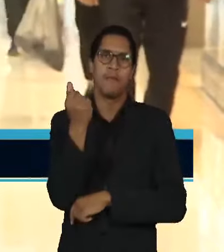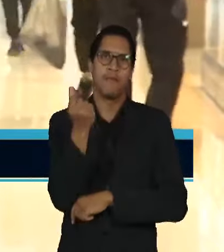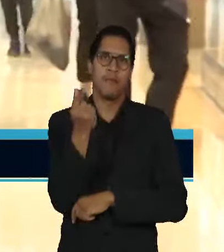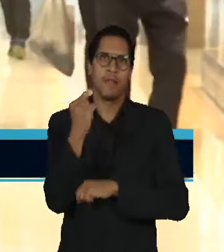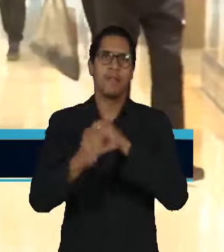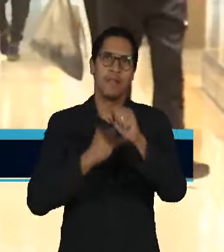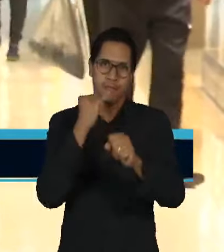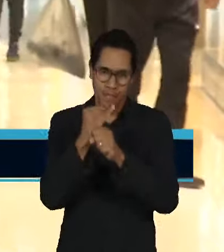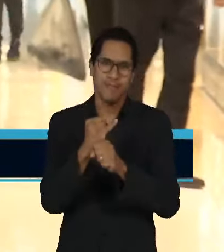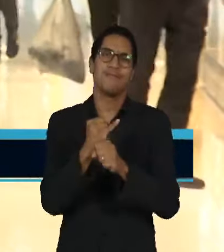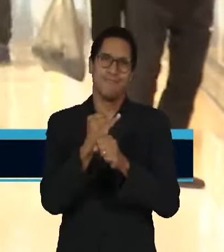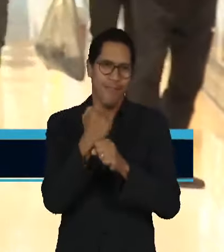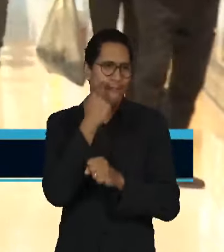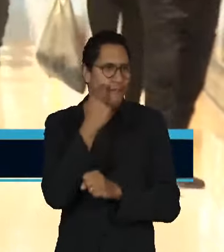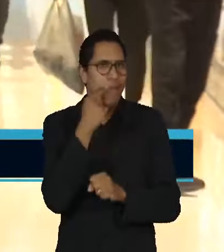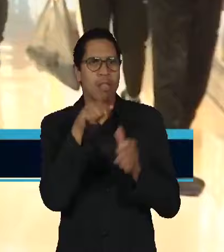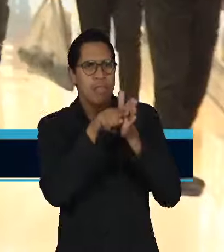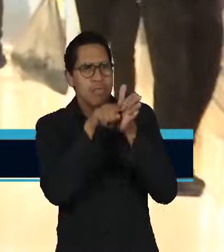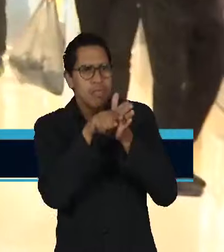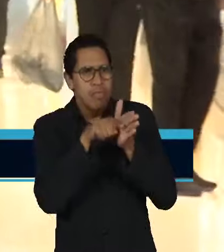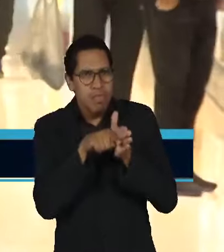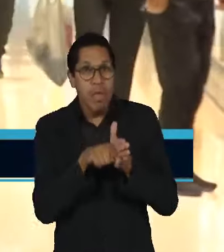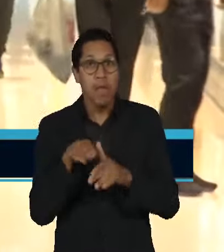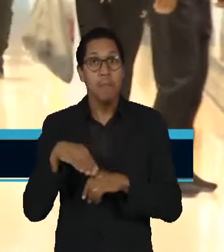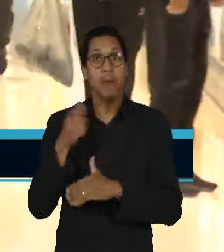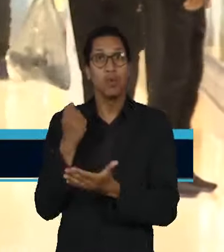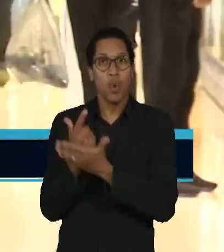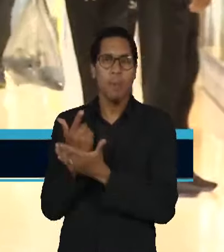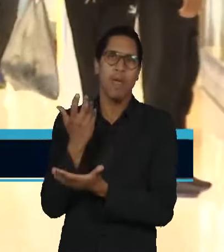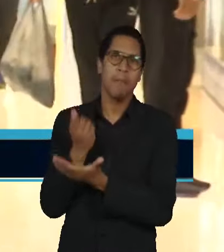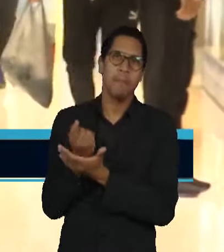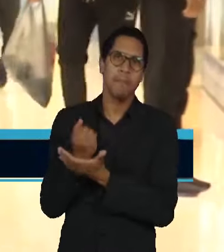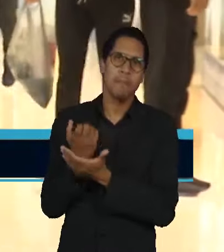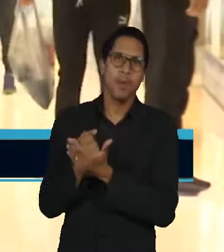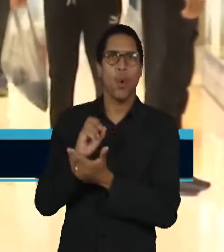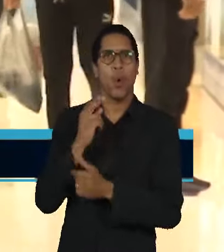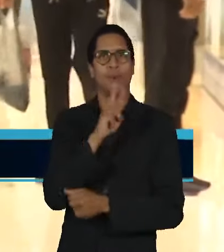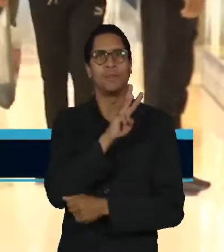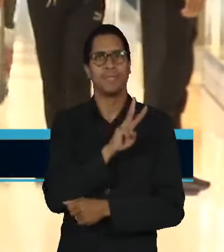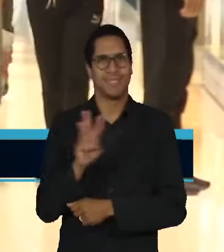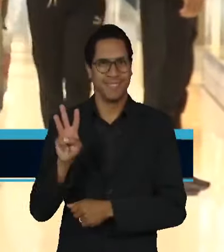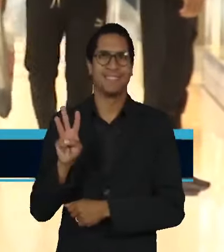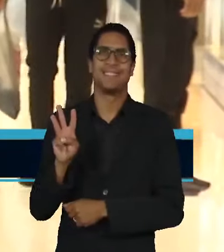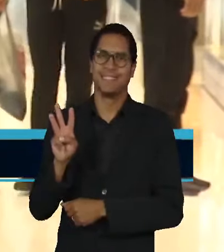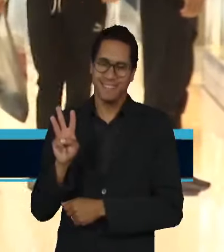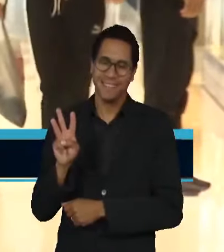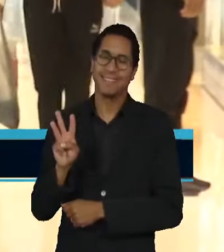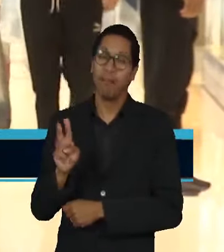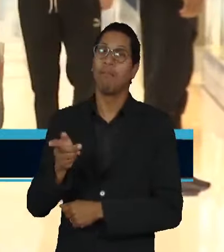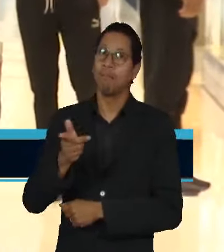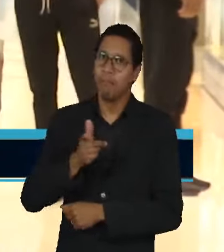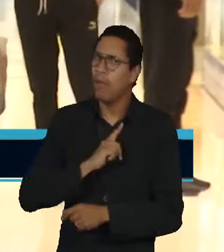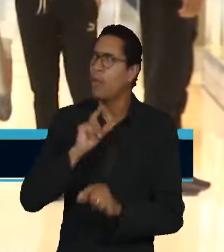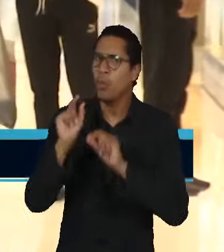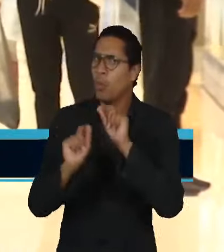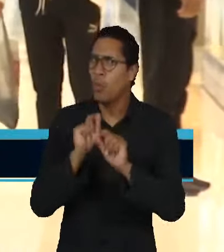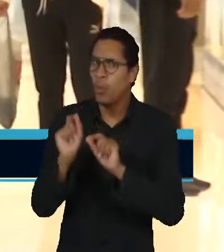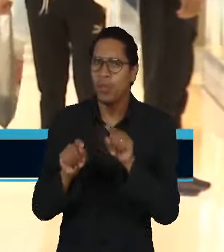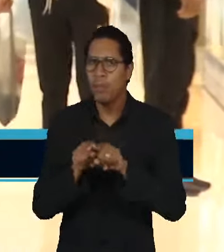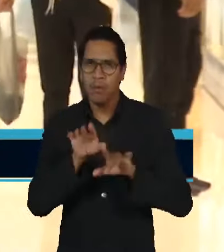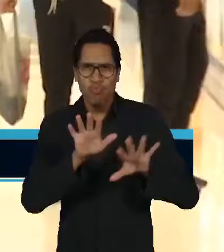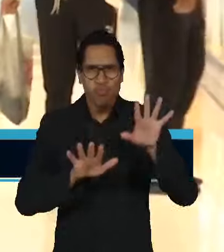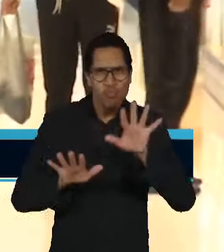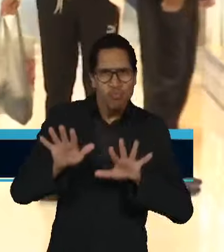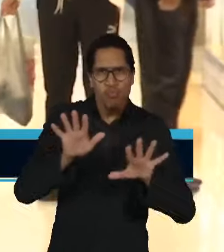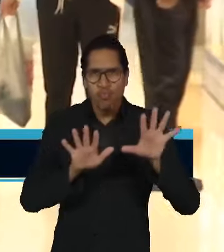pela internet e são os que mais compram por aplicativos ou sites. Há uma forte razão para a cautela.